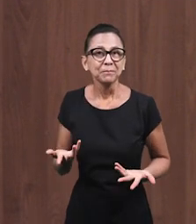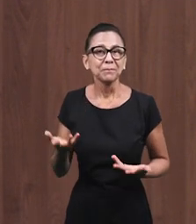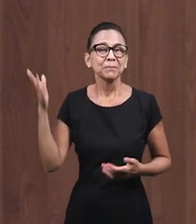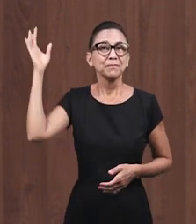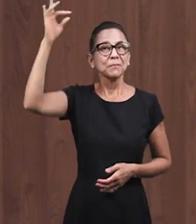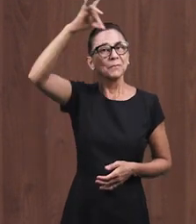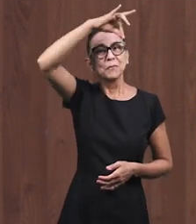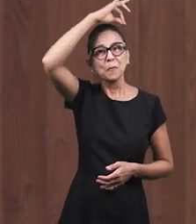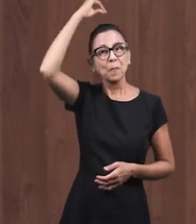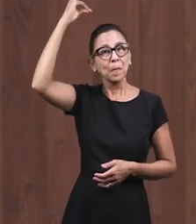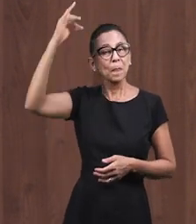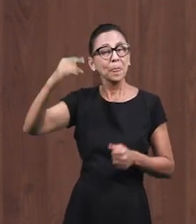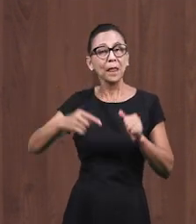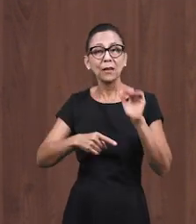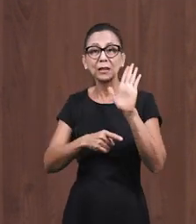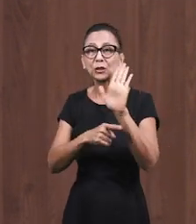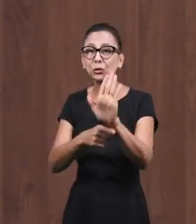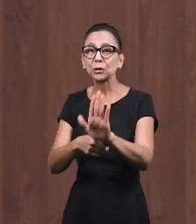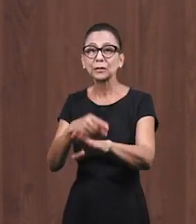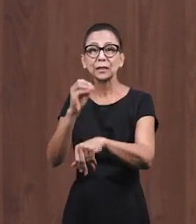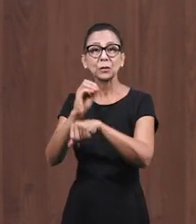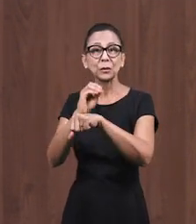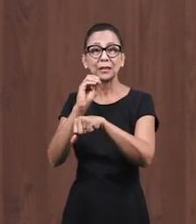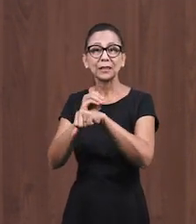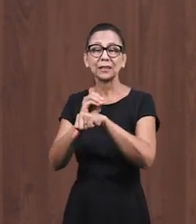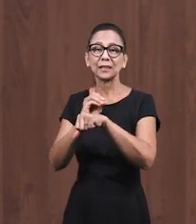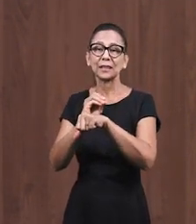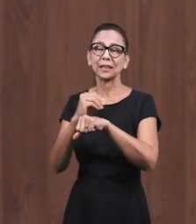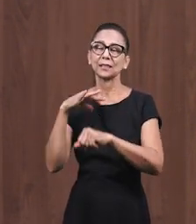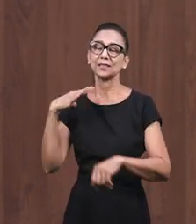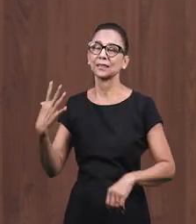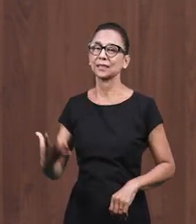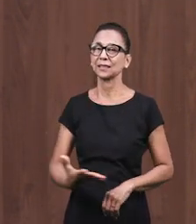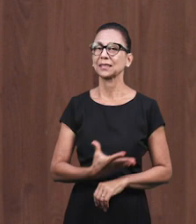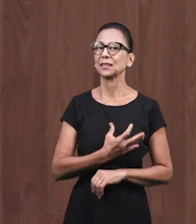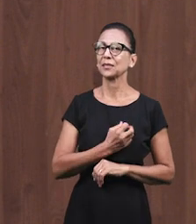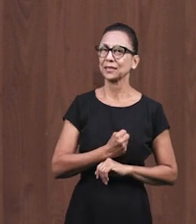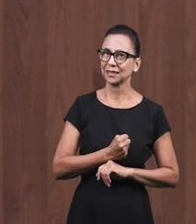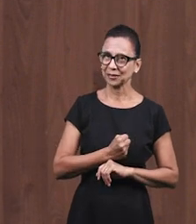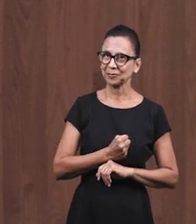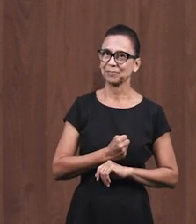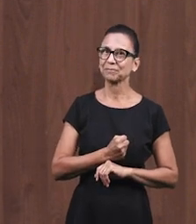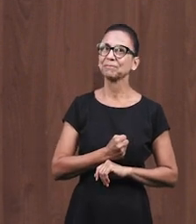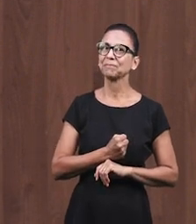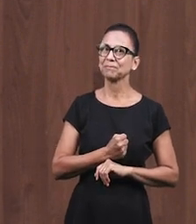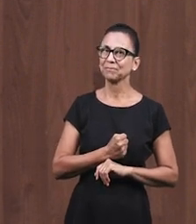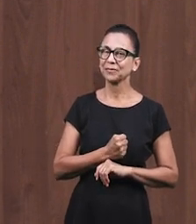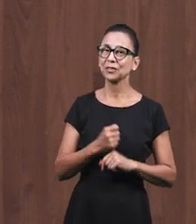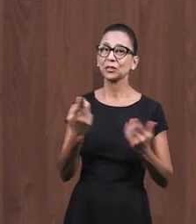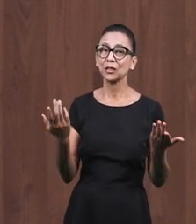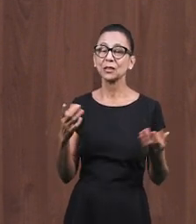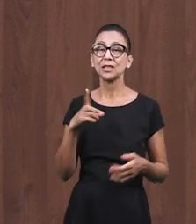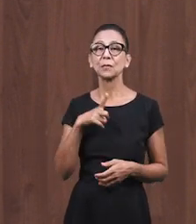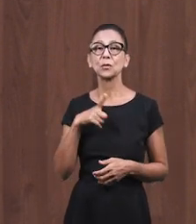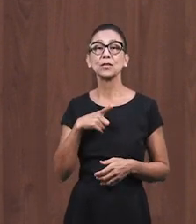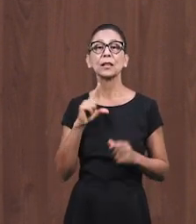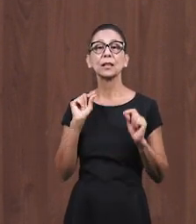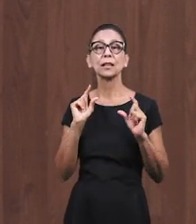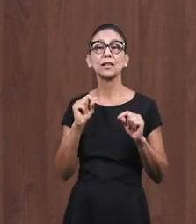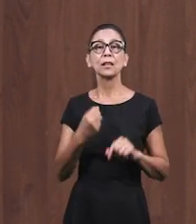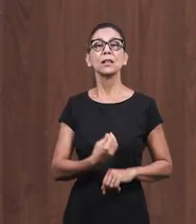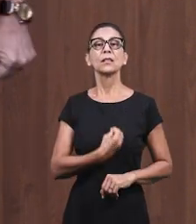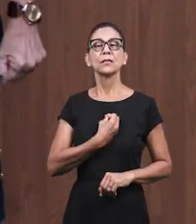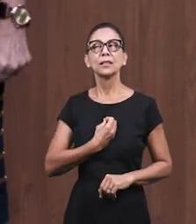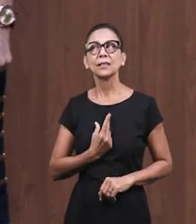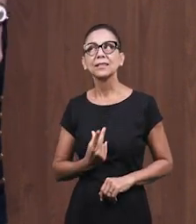salvação. E por fim, herdaremos o quê? Quando assim guardamos a palavra do Senhor, vida eterna.